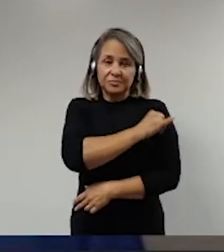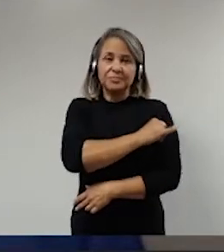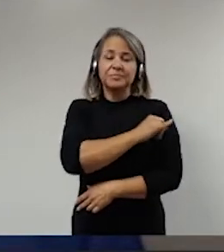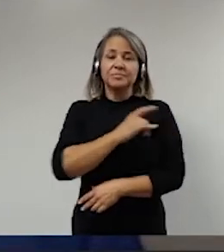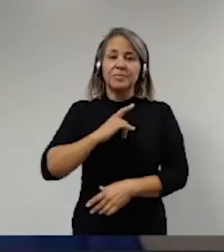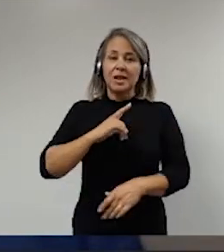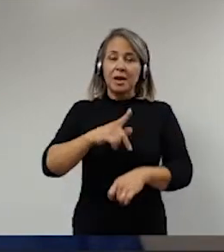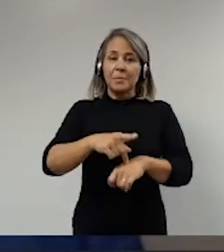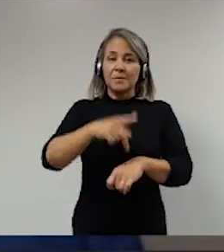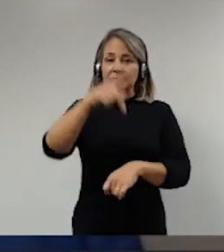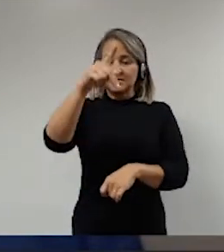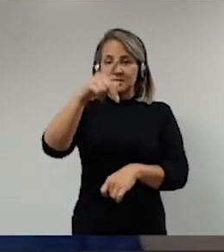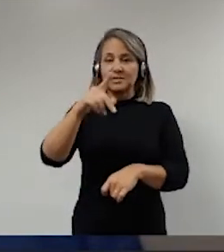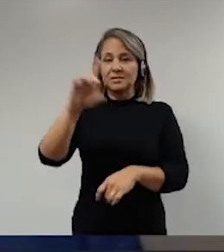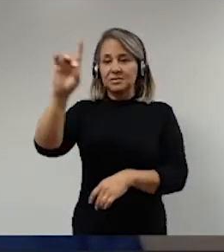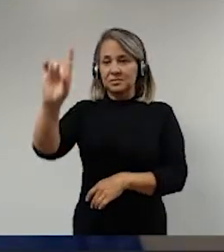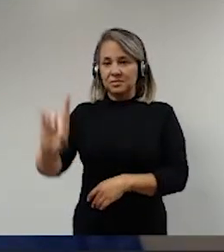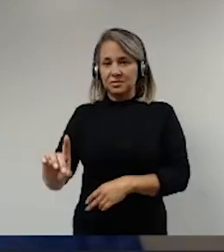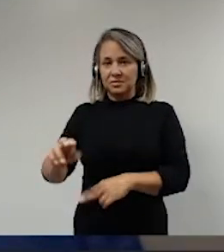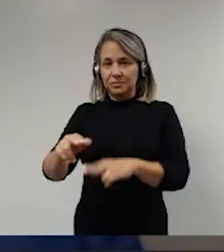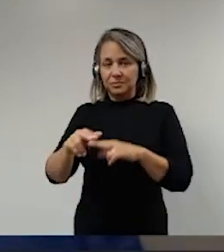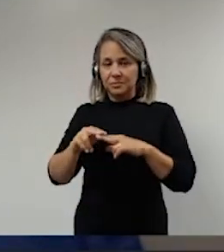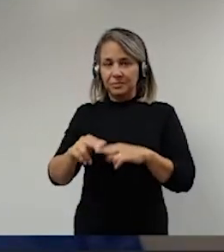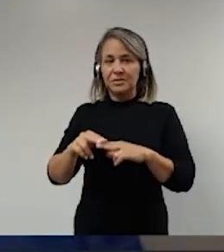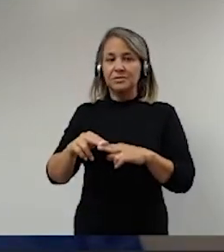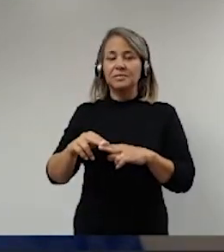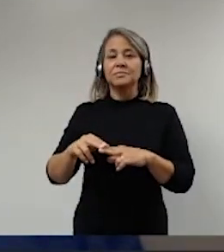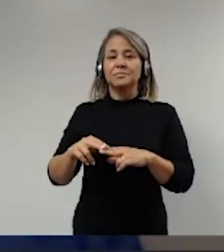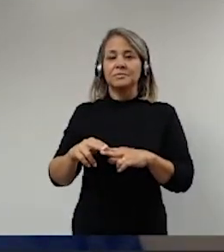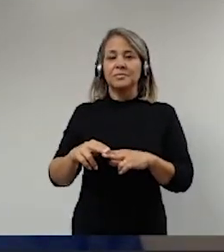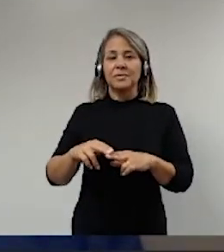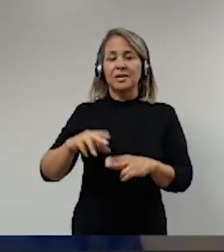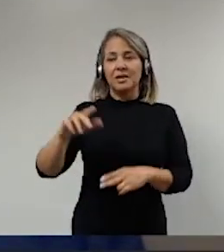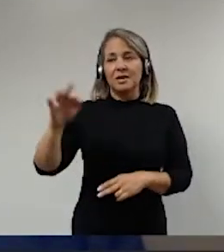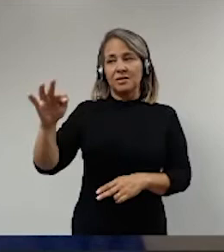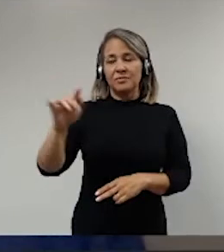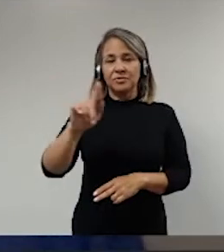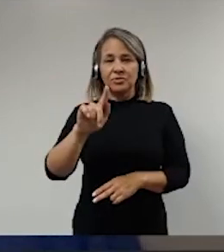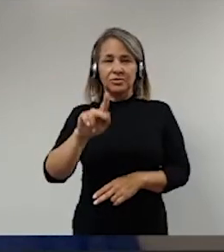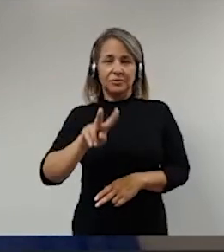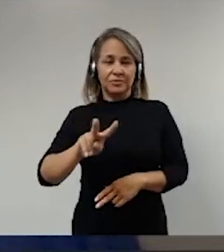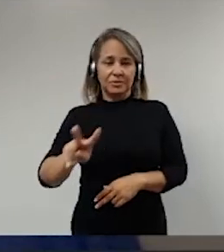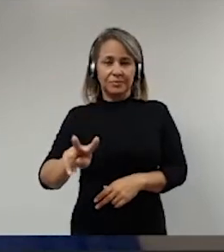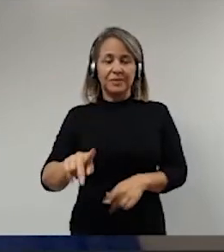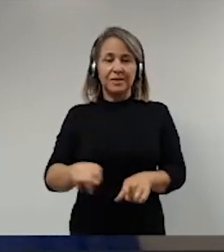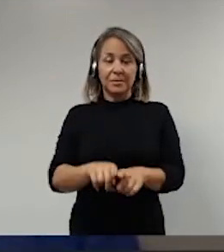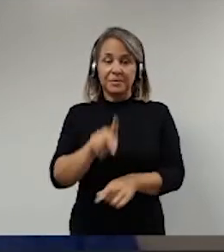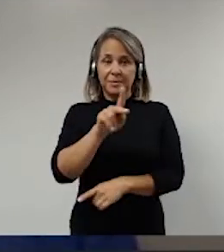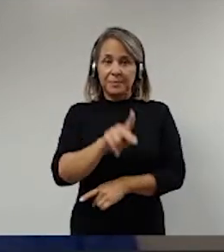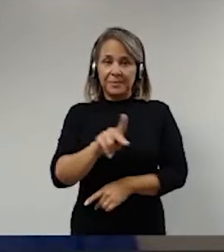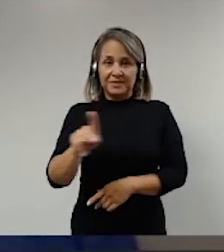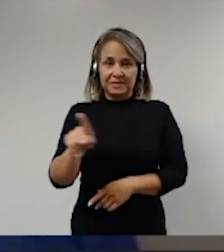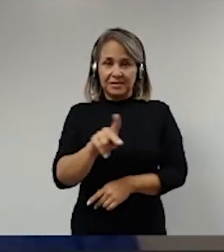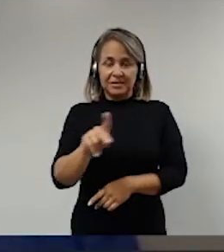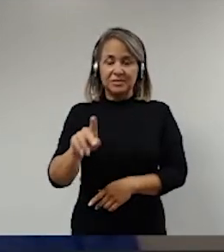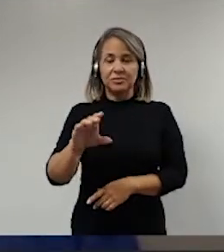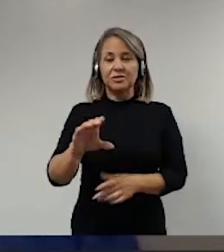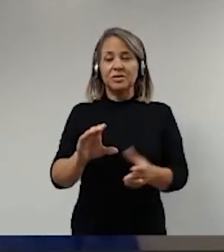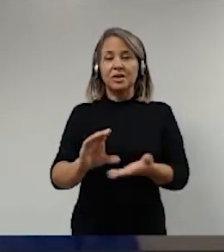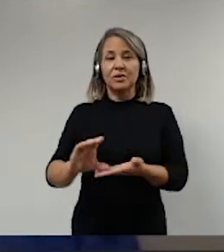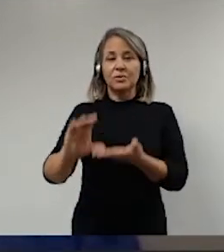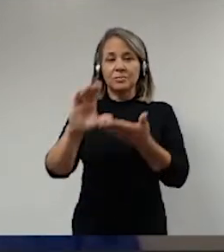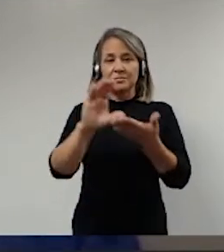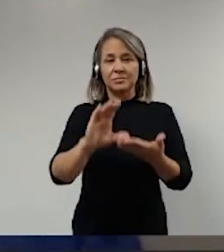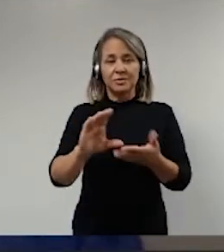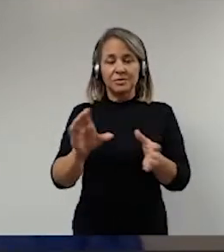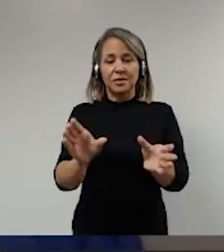Direito da Economia e da Empresa pela Fundação Getúlio Vargas, FGV, presidente da Comissão Especial de Direitos Autorais do Conselho